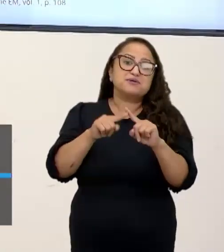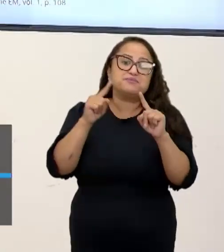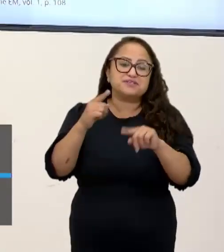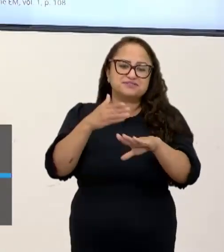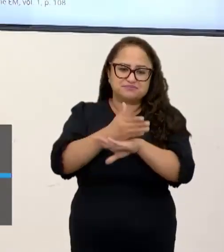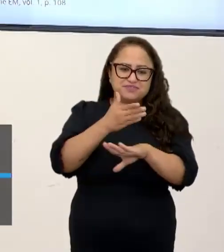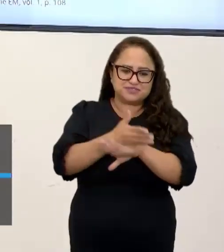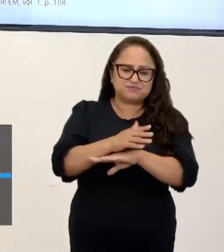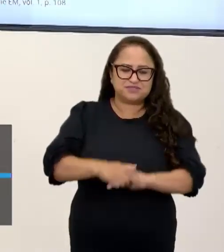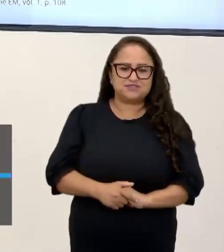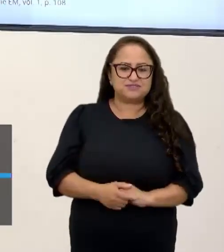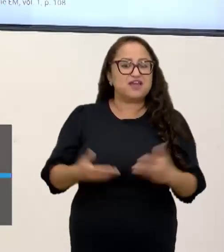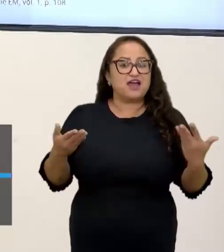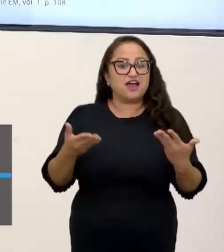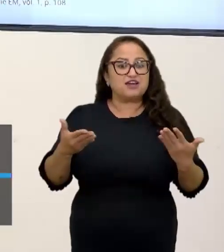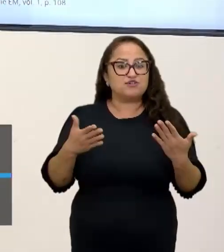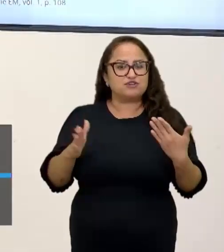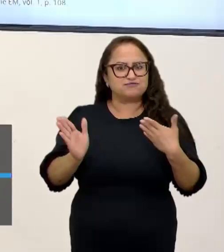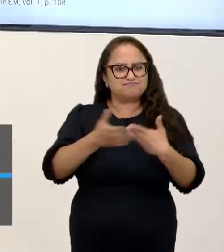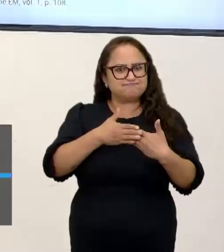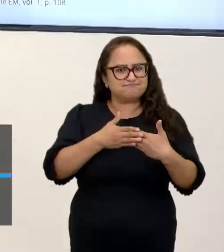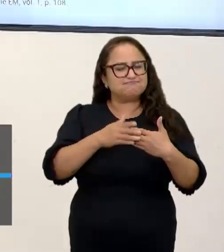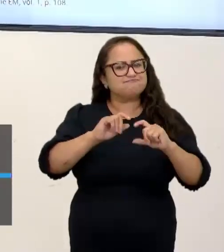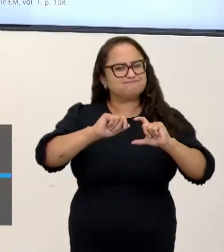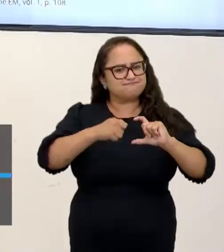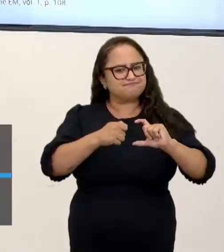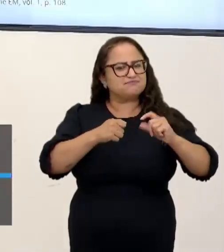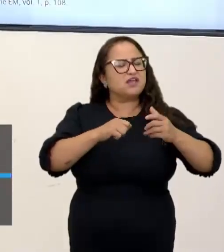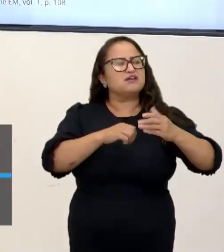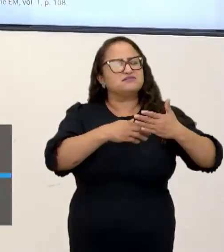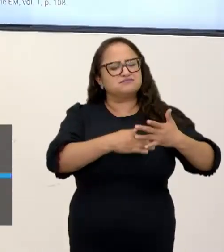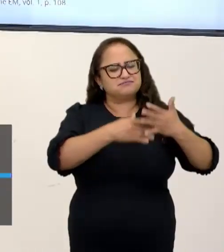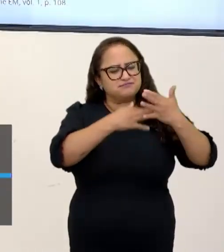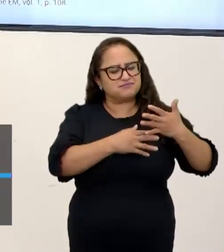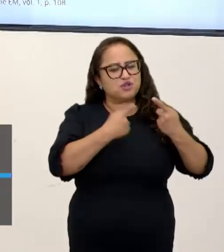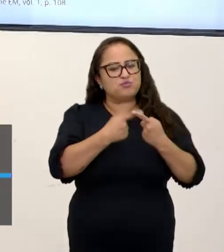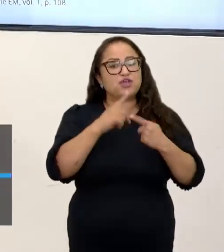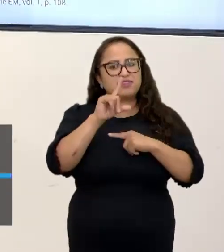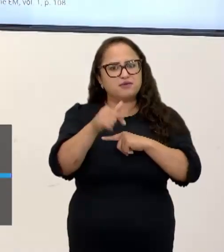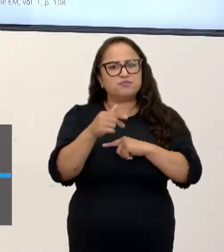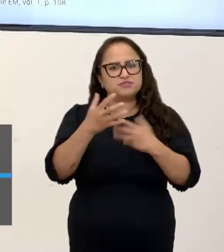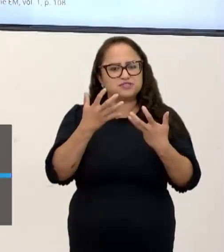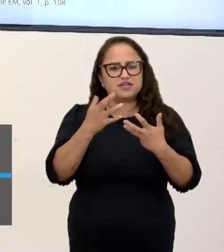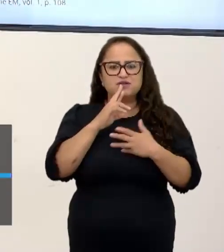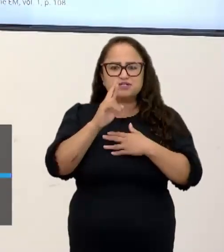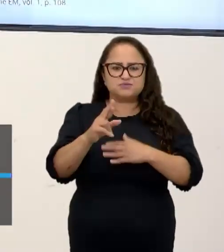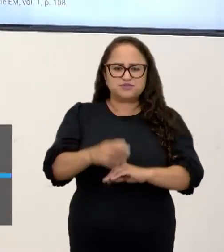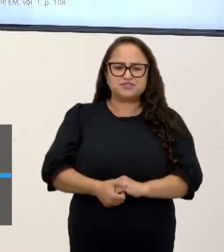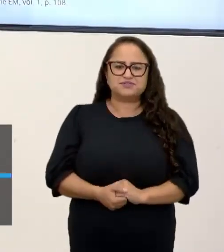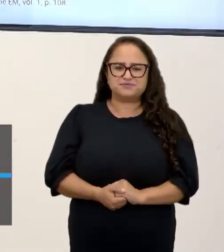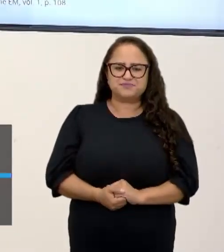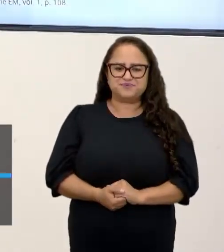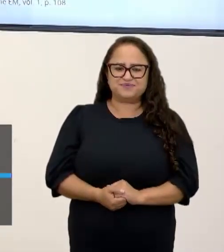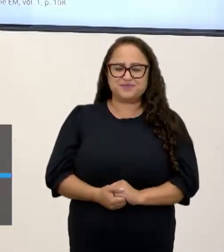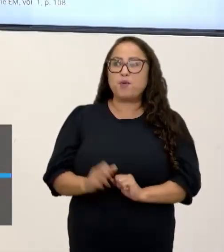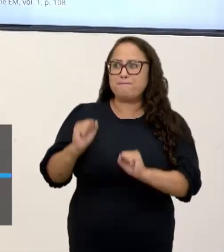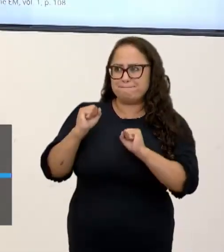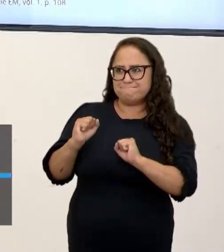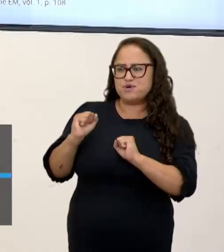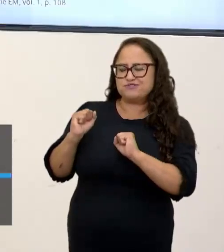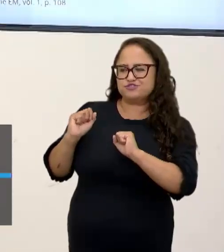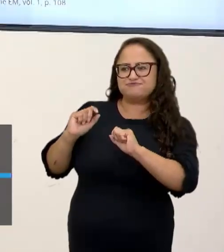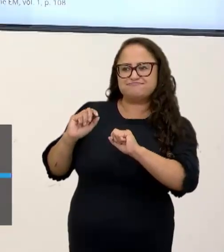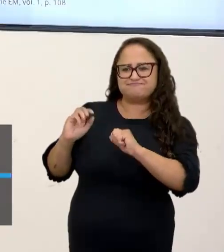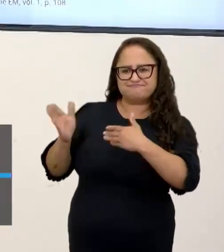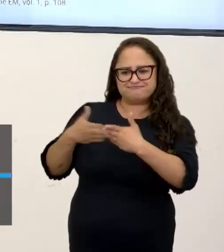Rafael, então agora eu vou fechar o chat de novo, porque na hora que eu abrir, eu quero a sua resposta na próxima atividade, tá bom? Pode fechar o chat, pessoal. É isso aí. Então,